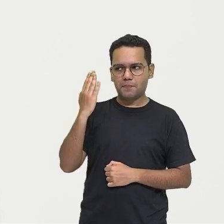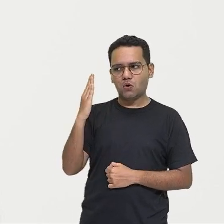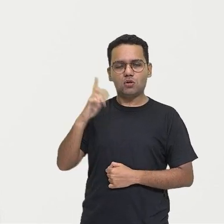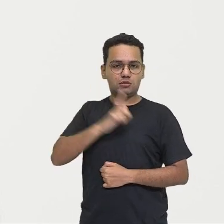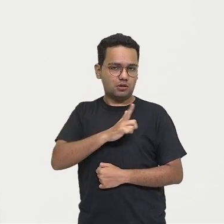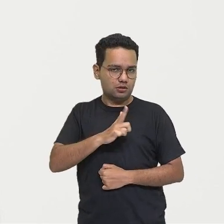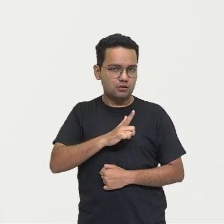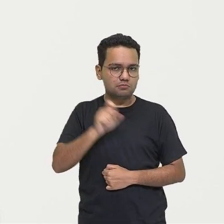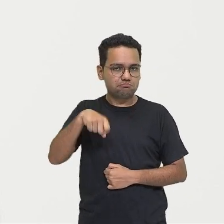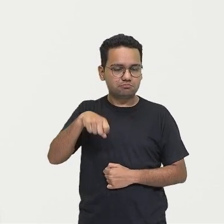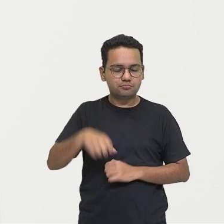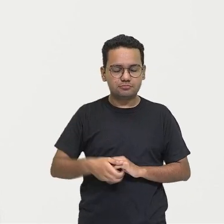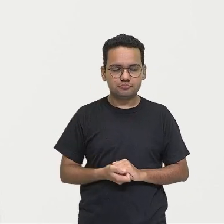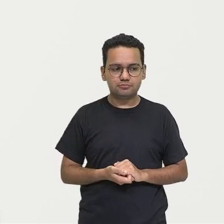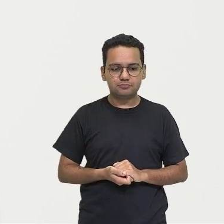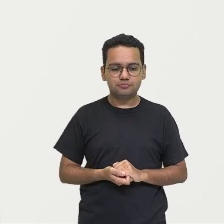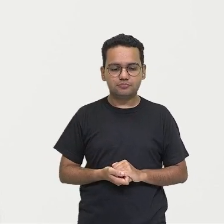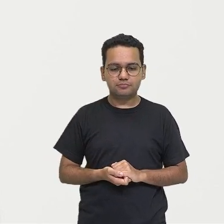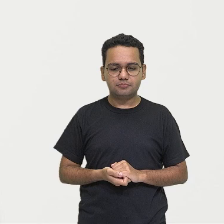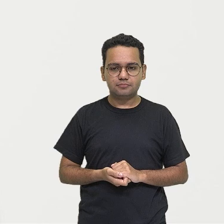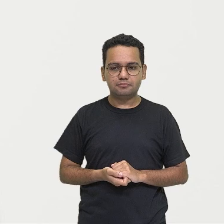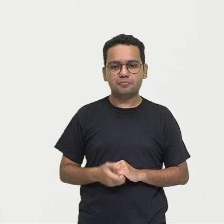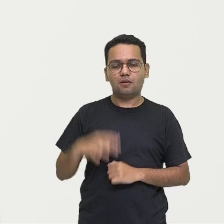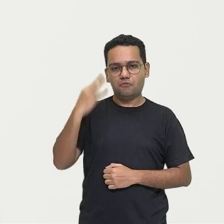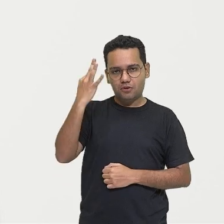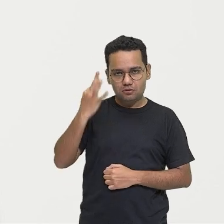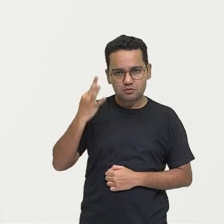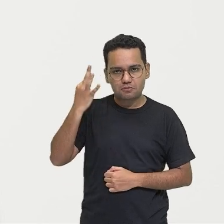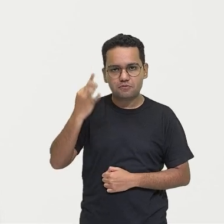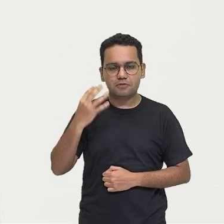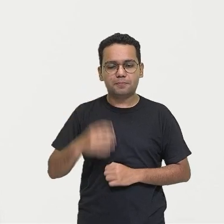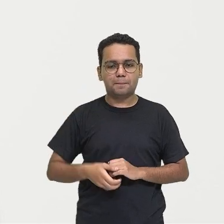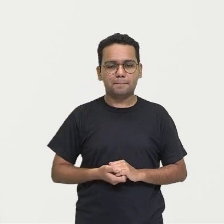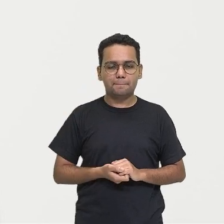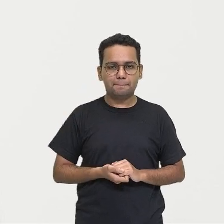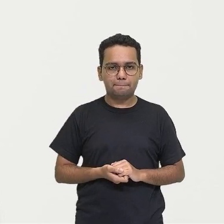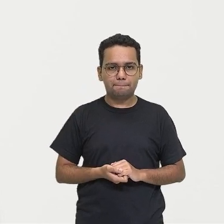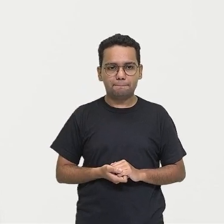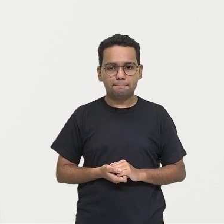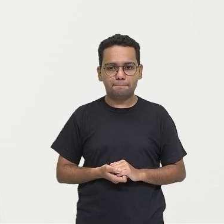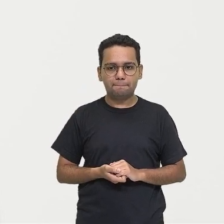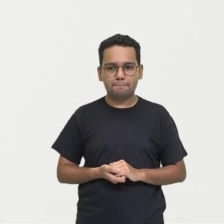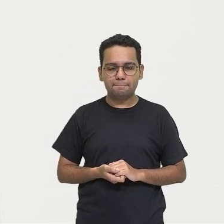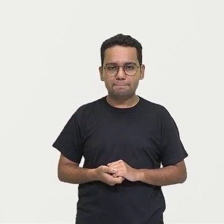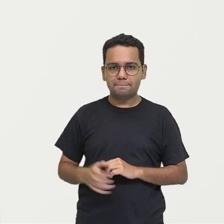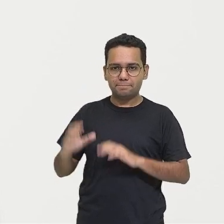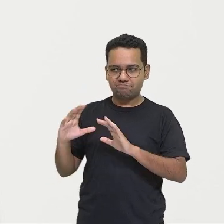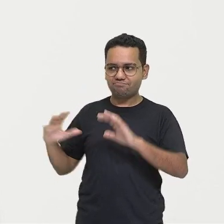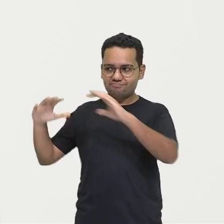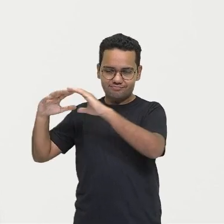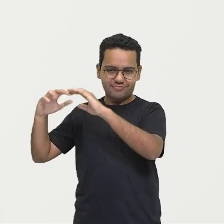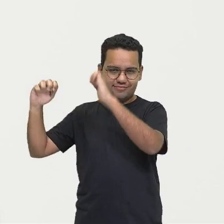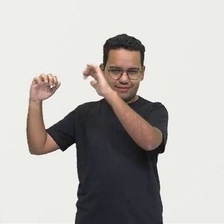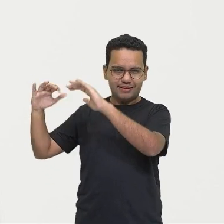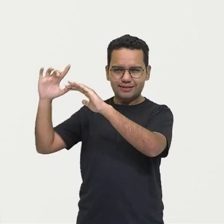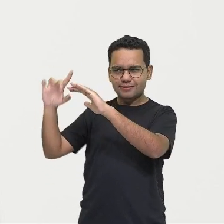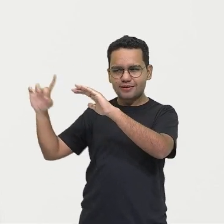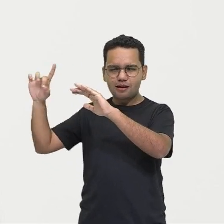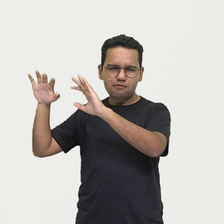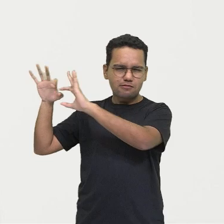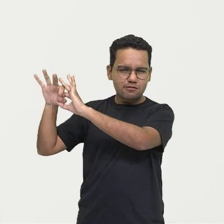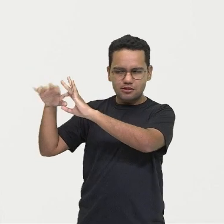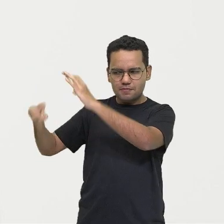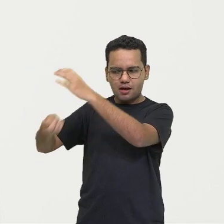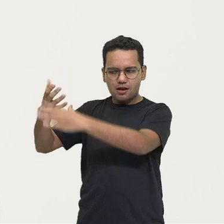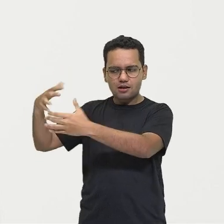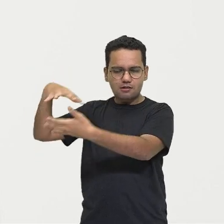forma envolvendo a filosofia e a divina e a forma